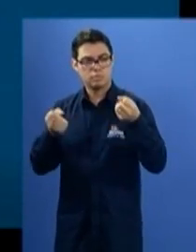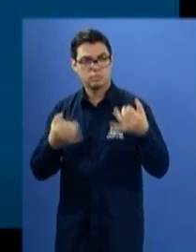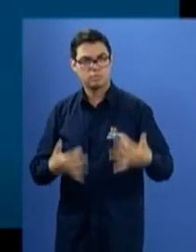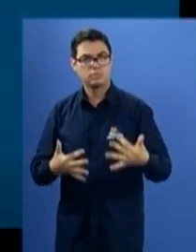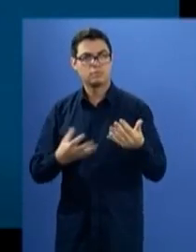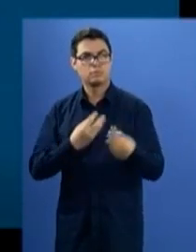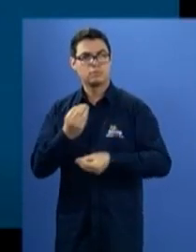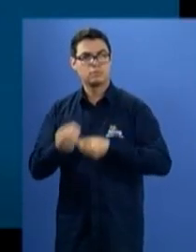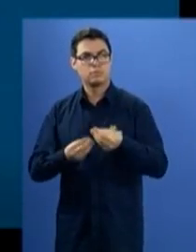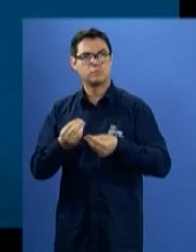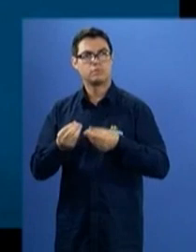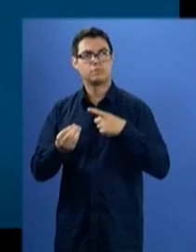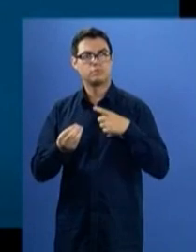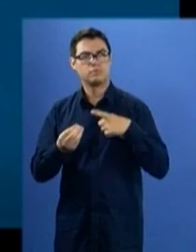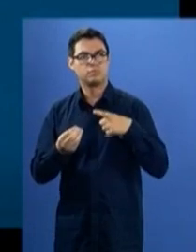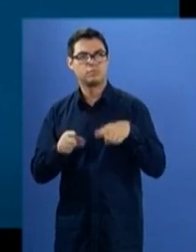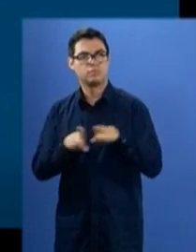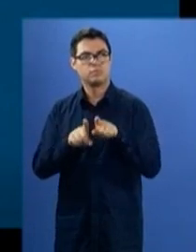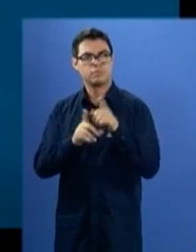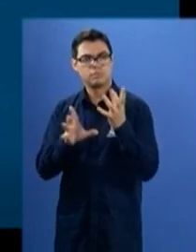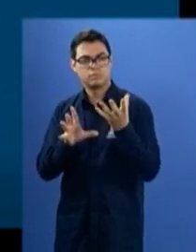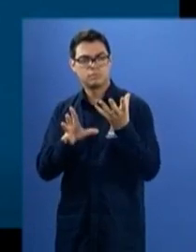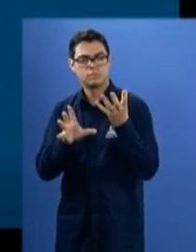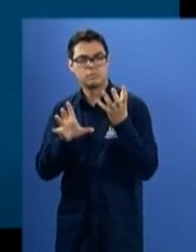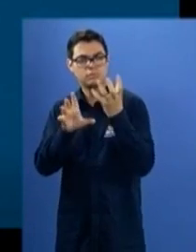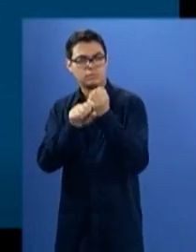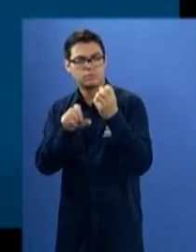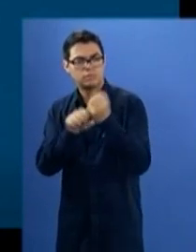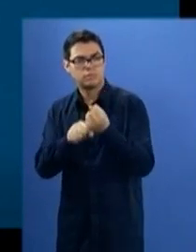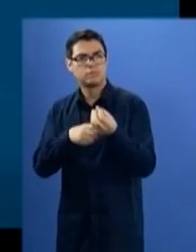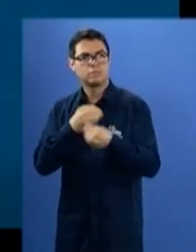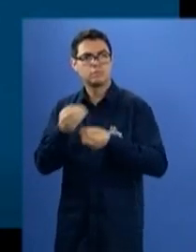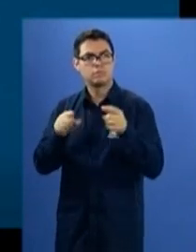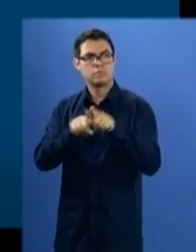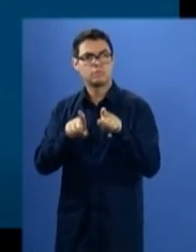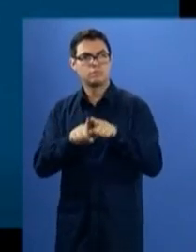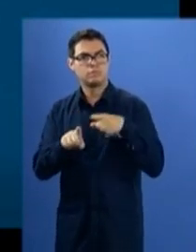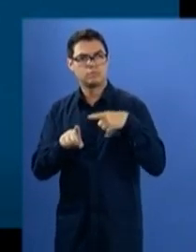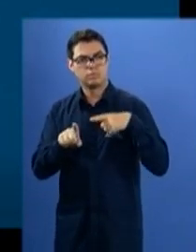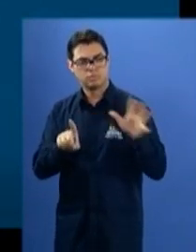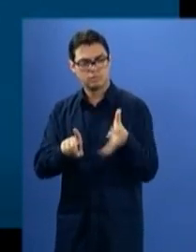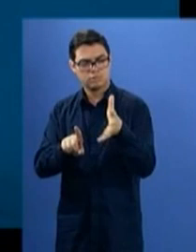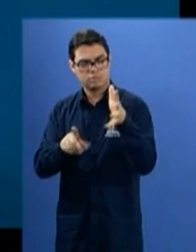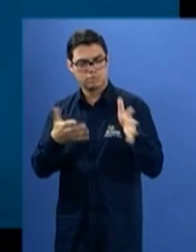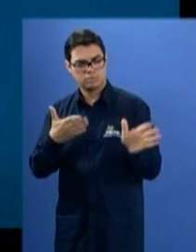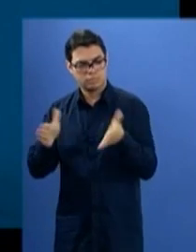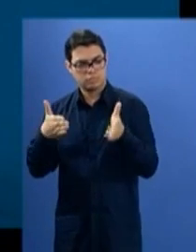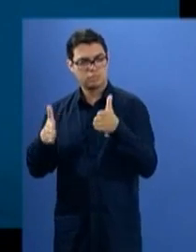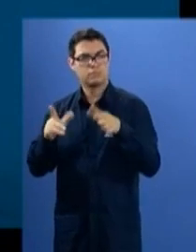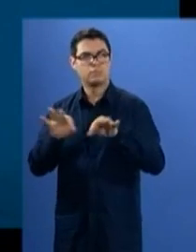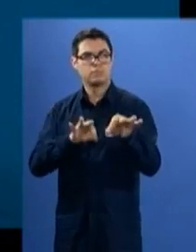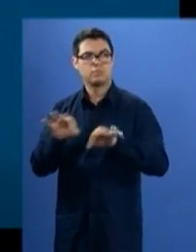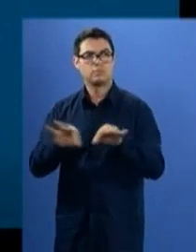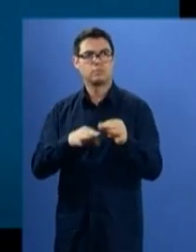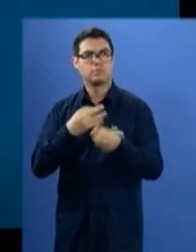a finalidade e por que devemos calcular o tempo? Como isso influencia num processo produtivo?